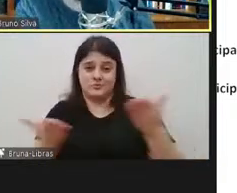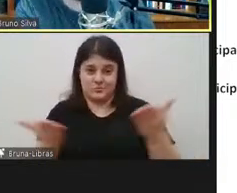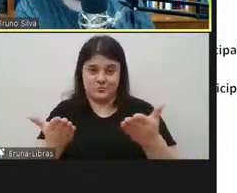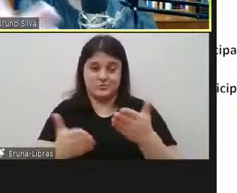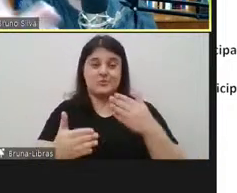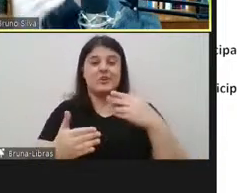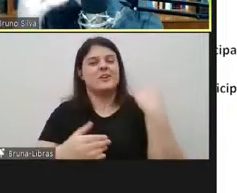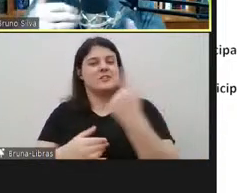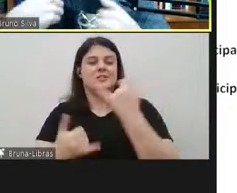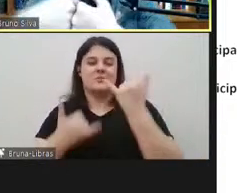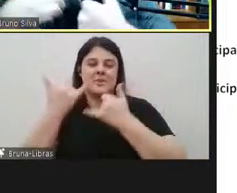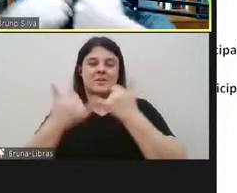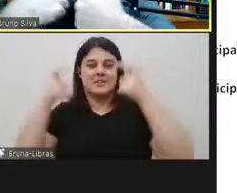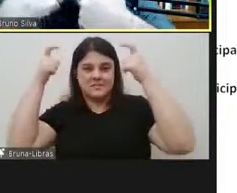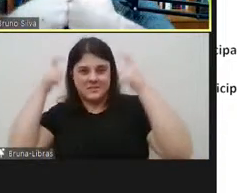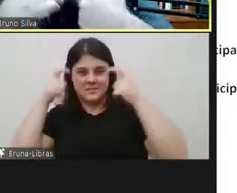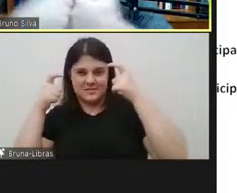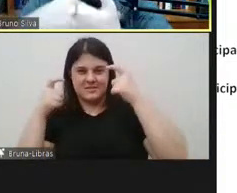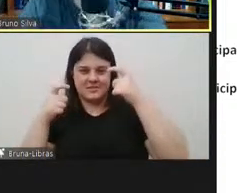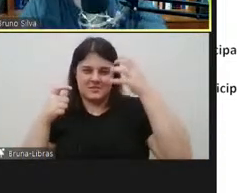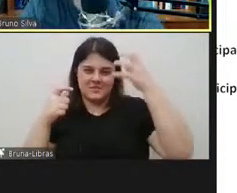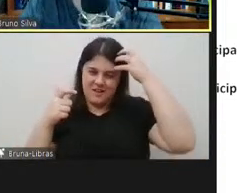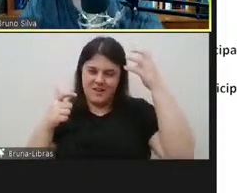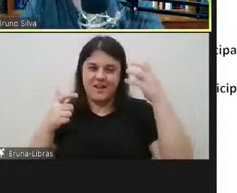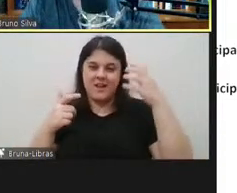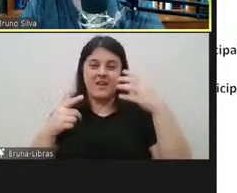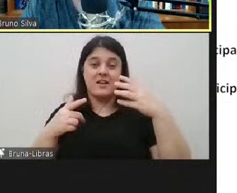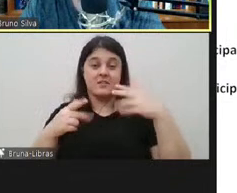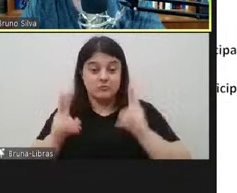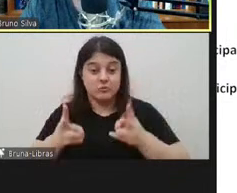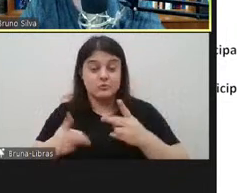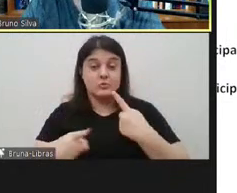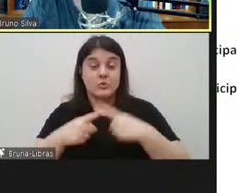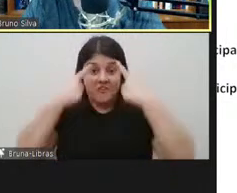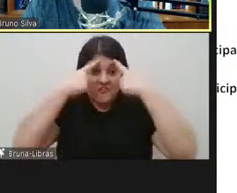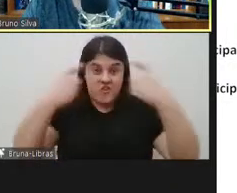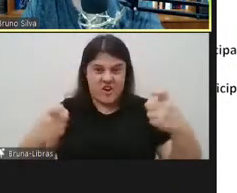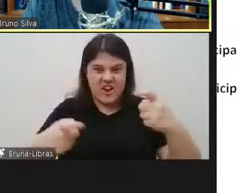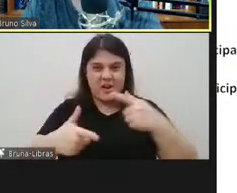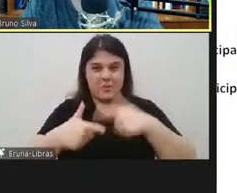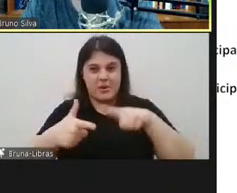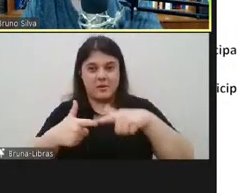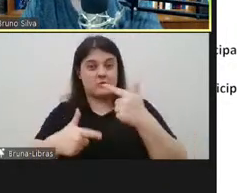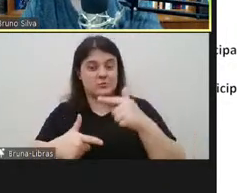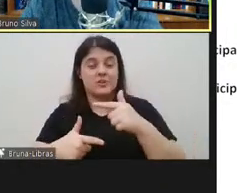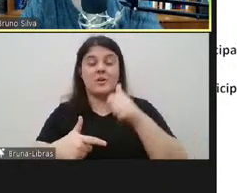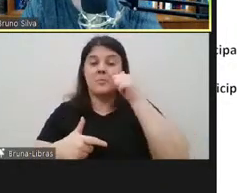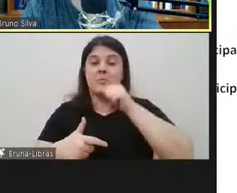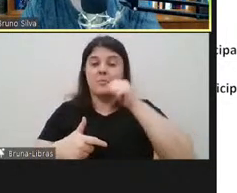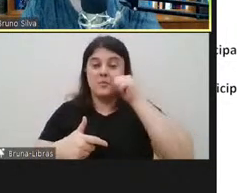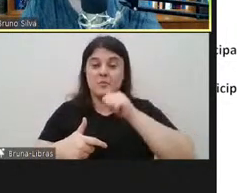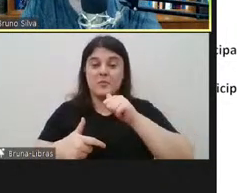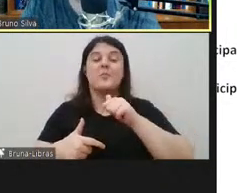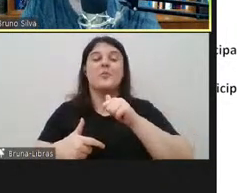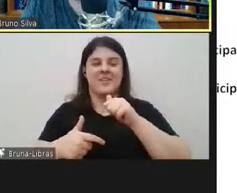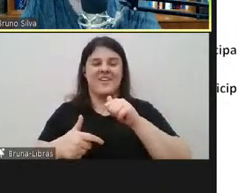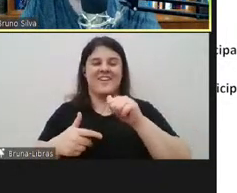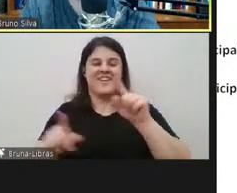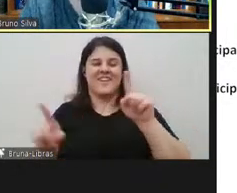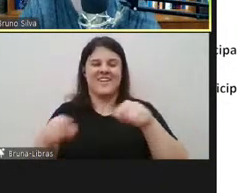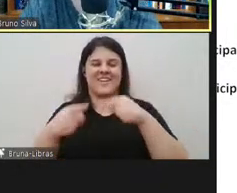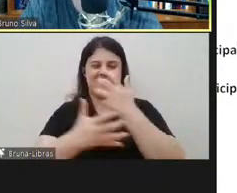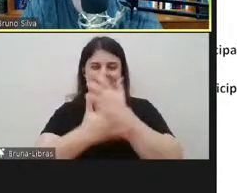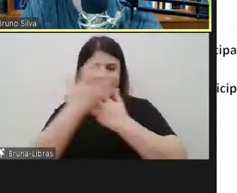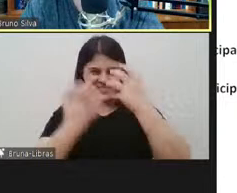brinca né na Inglaterra tem rainha porque o processo Nossa um pouco menos violento né como diria Nossa amiga Valesca Popozuda foi menos tiro porrada e bomba